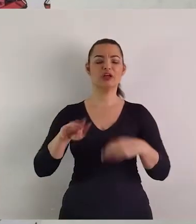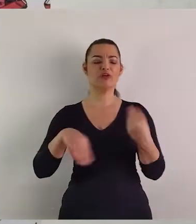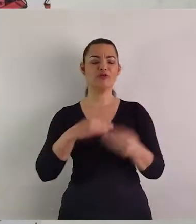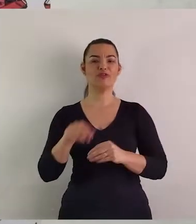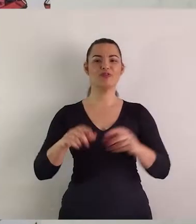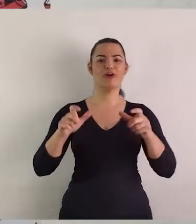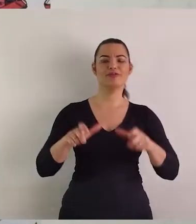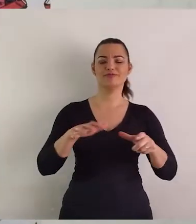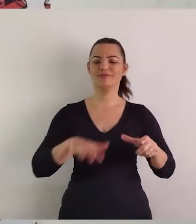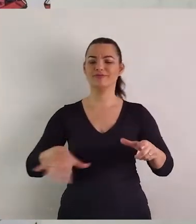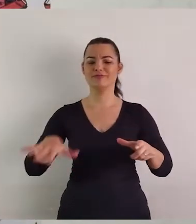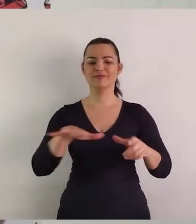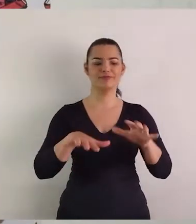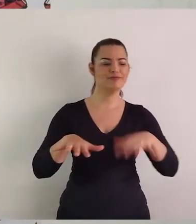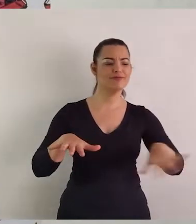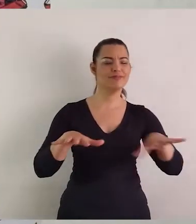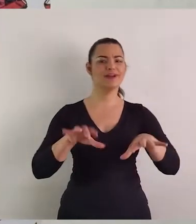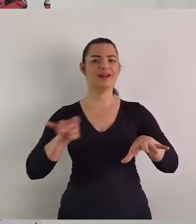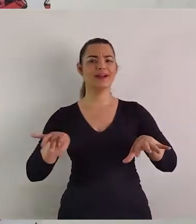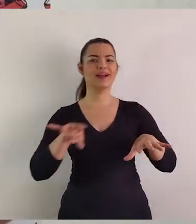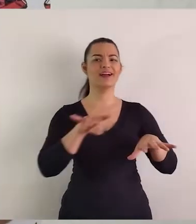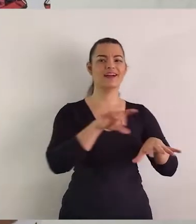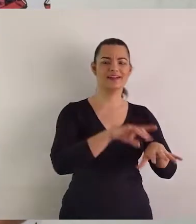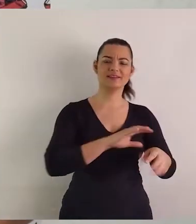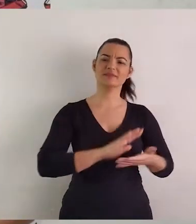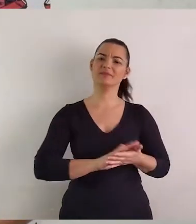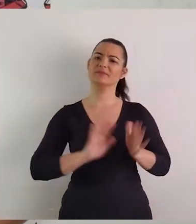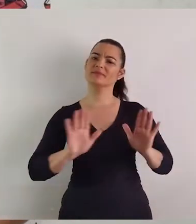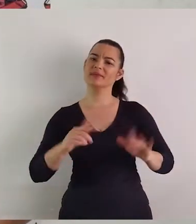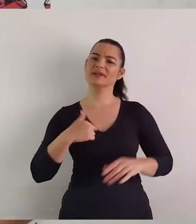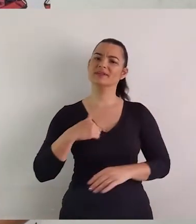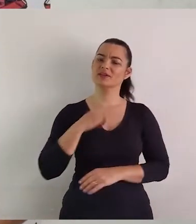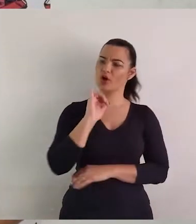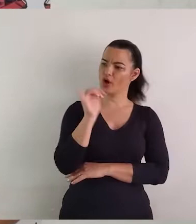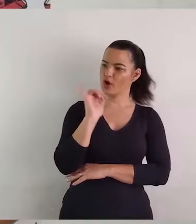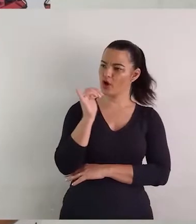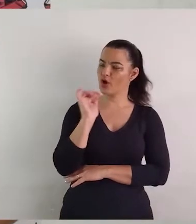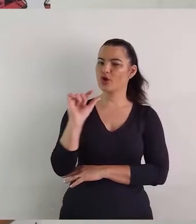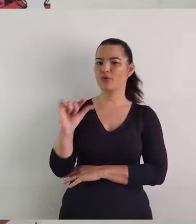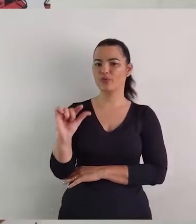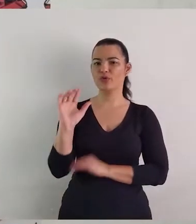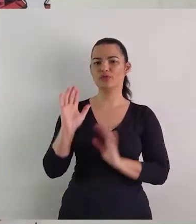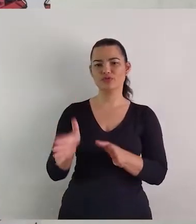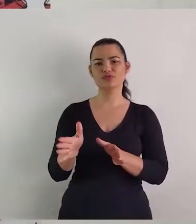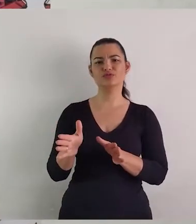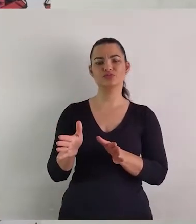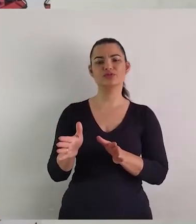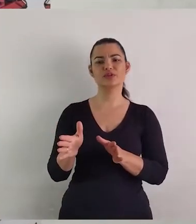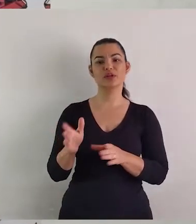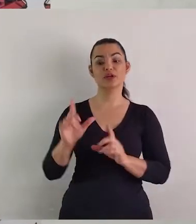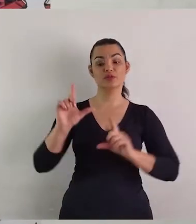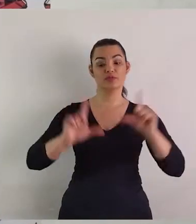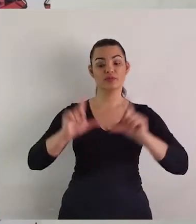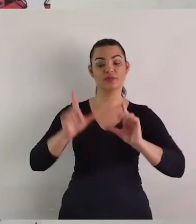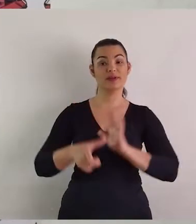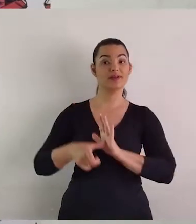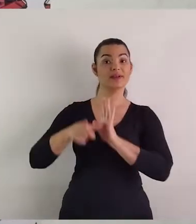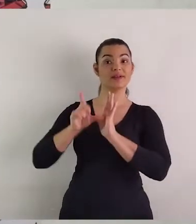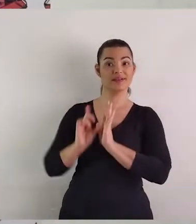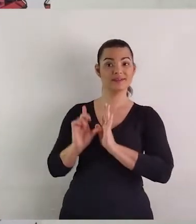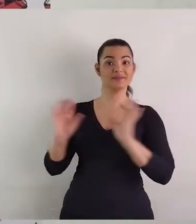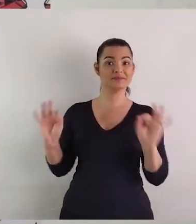espaços. Mas eu já te contei um pouquinho de tudo isso no programa